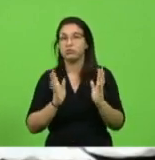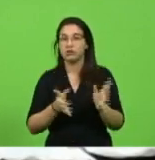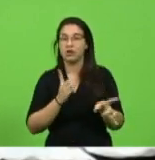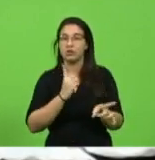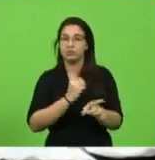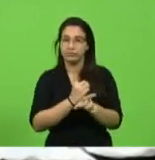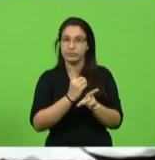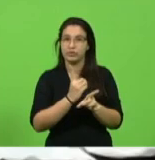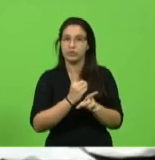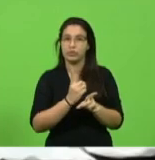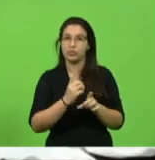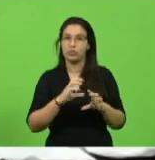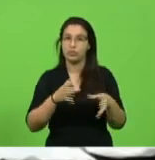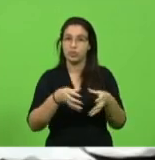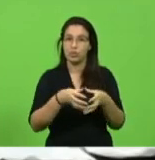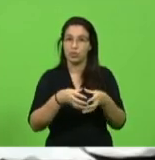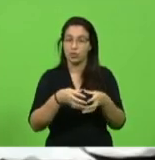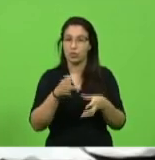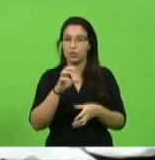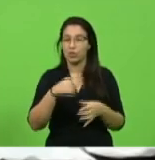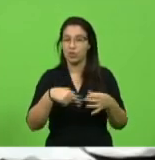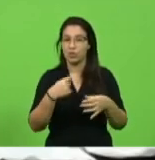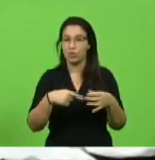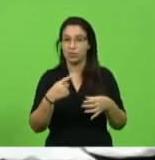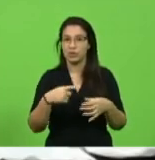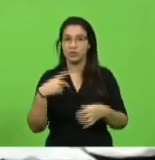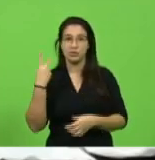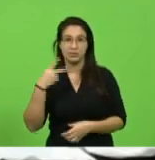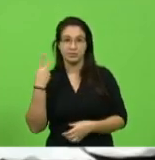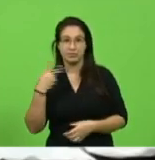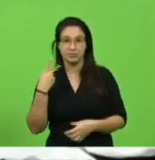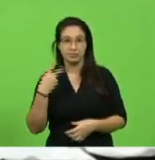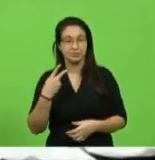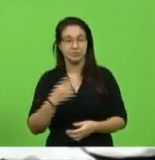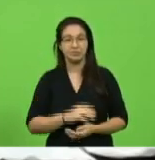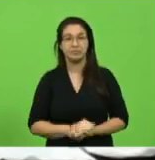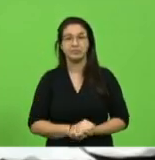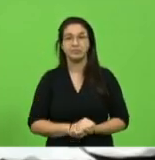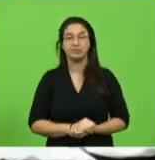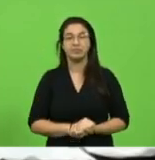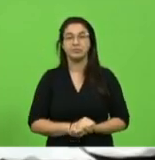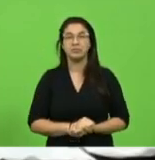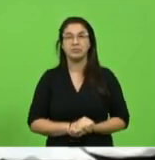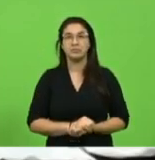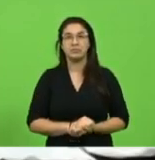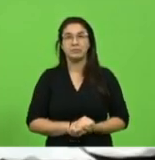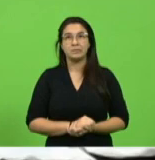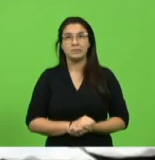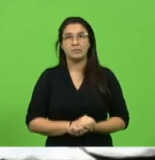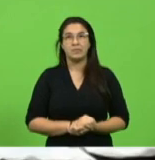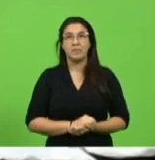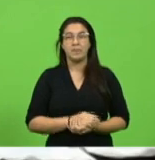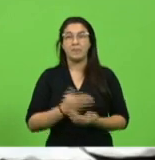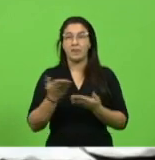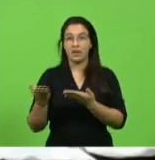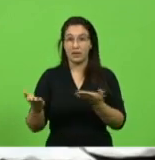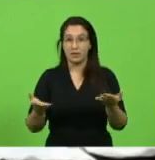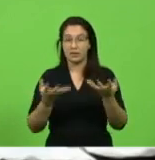Inquérito. Diante das razões apresentadas pelas partes, indeferia os